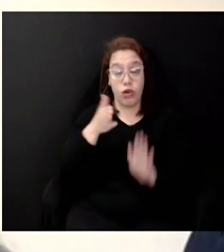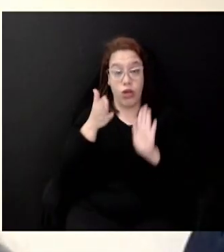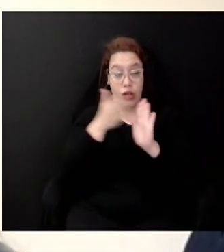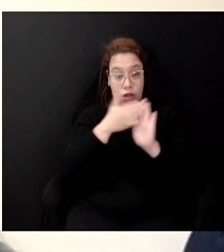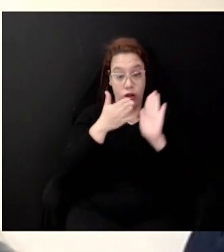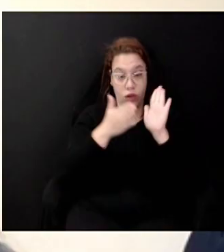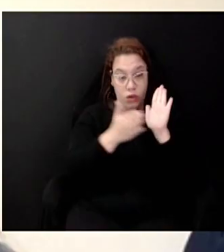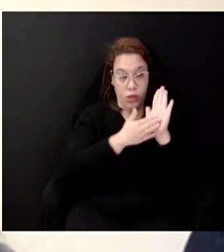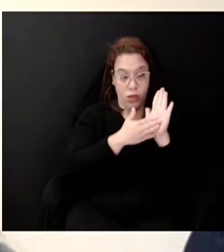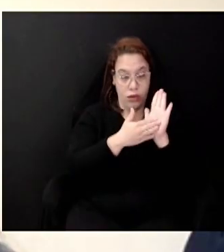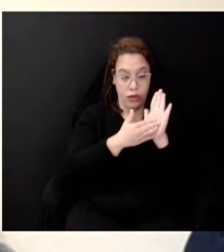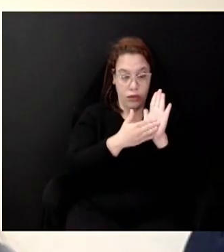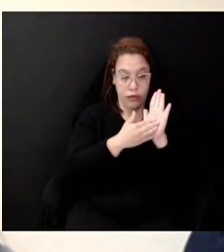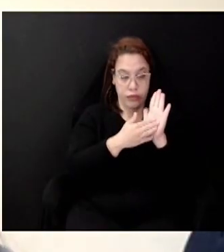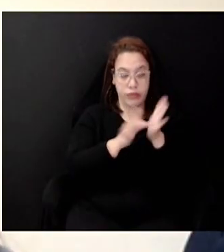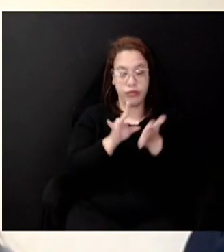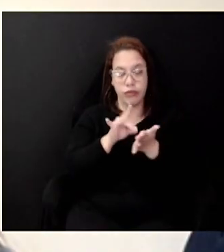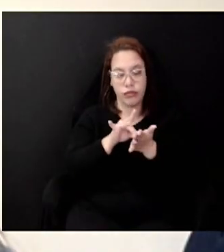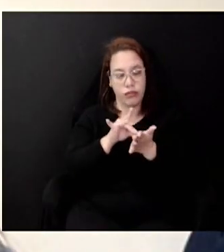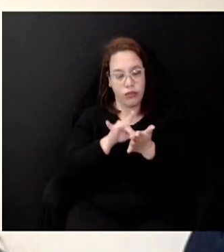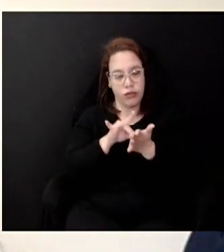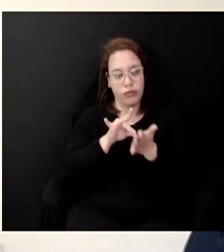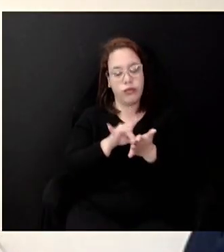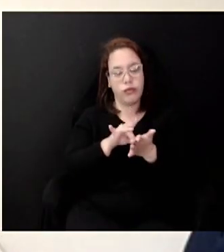Então, realmente, pode ser